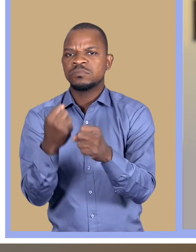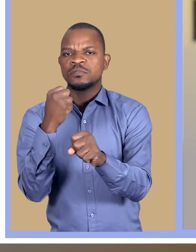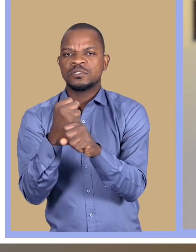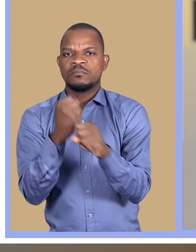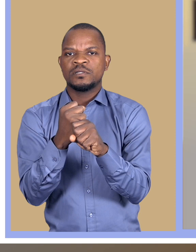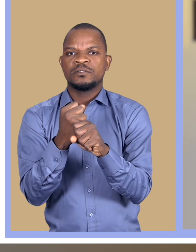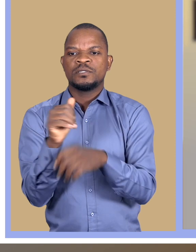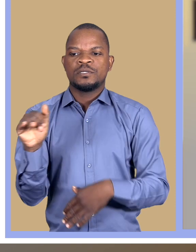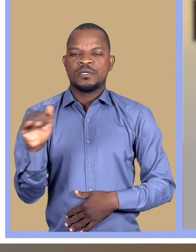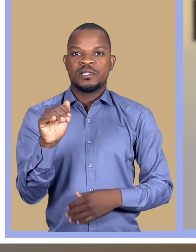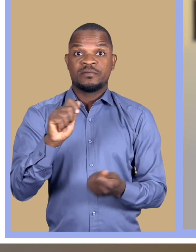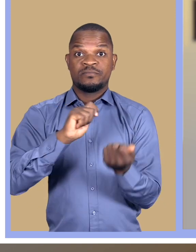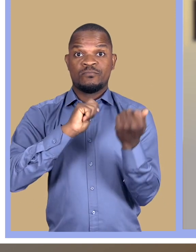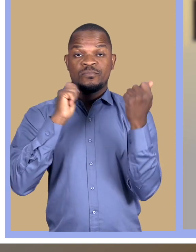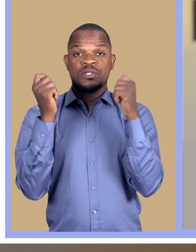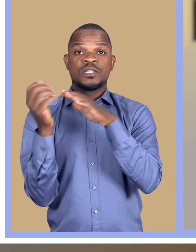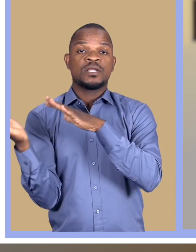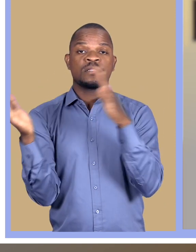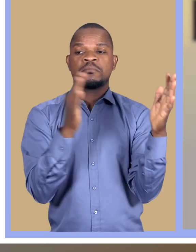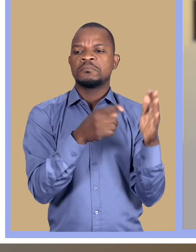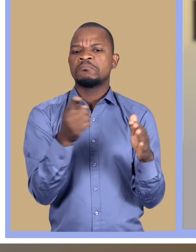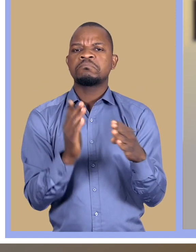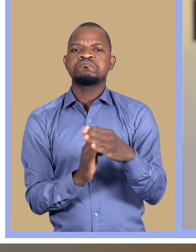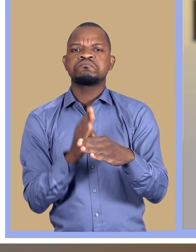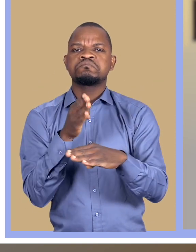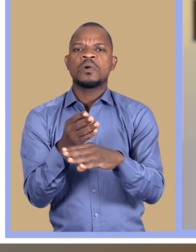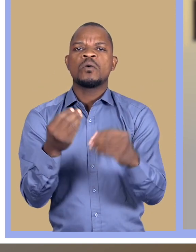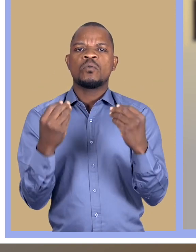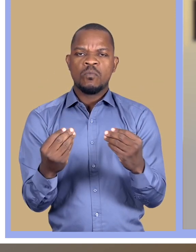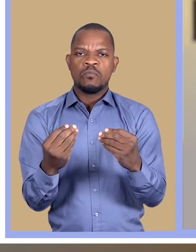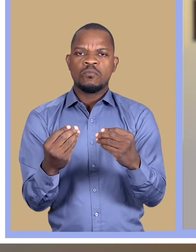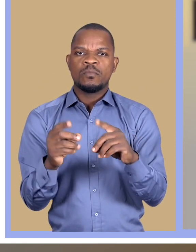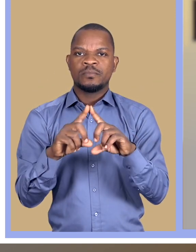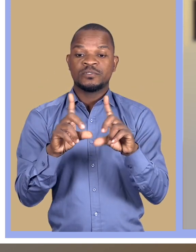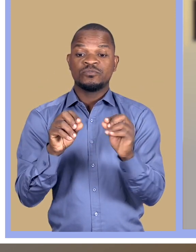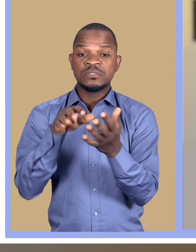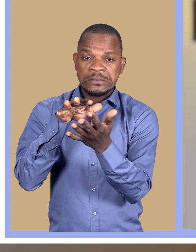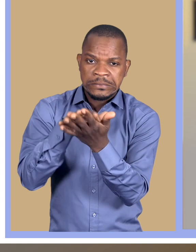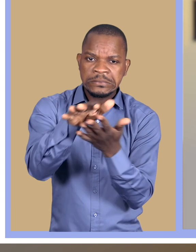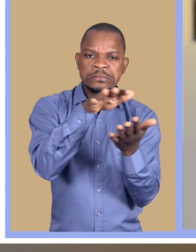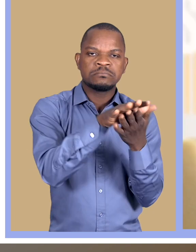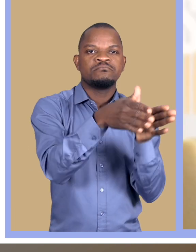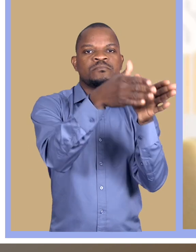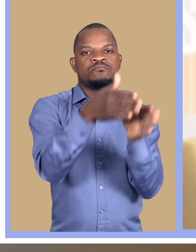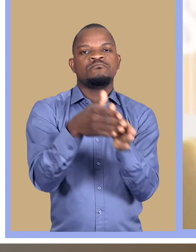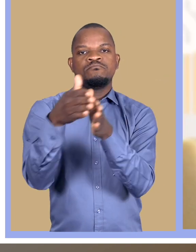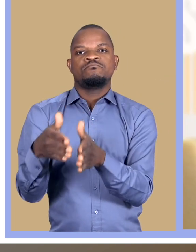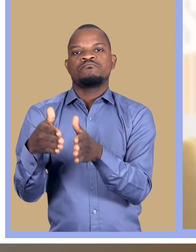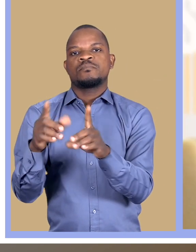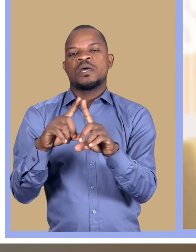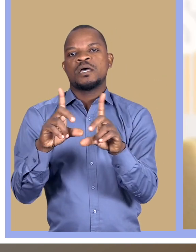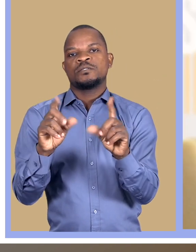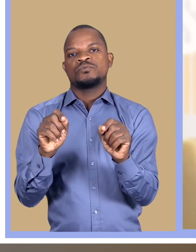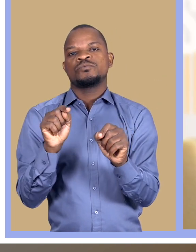a alternativa e superação das barreiras no que diz respeito à sensibilização das pessoas sobre as mudanças climáticas?